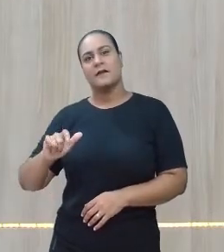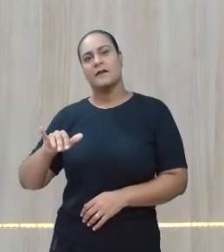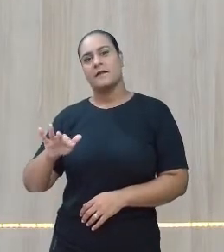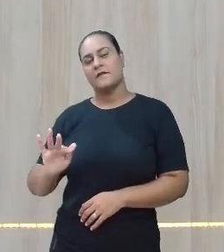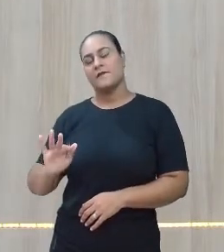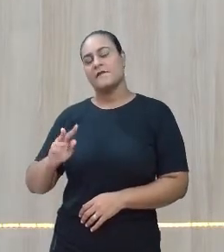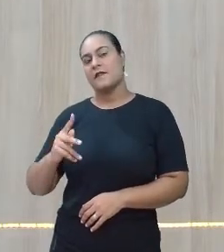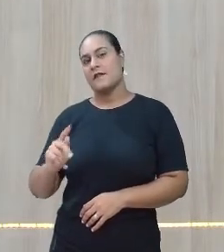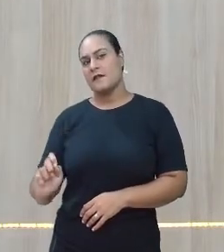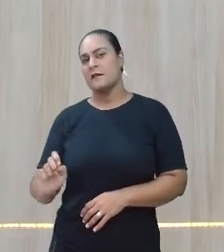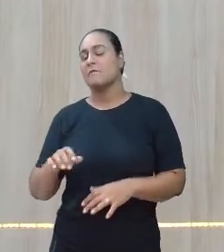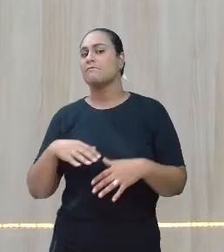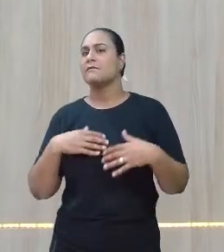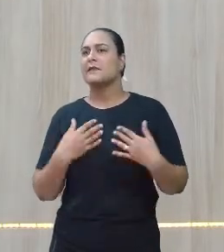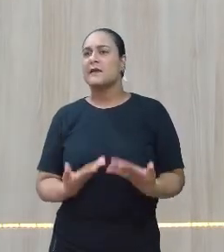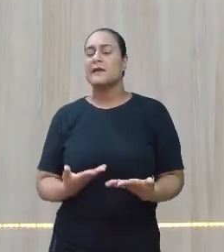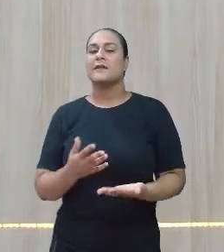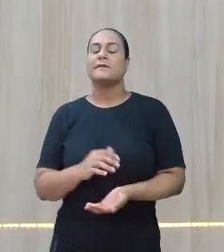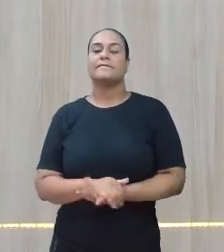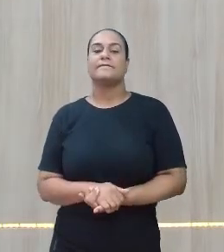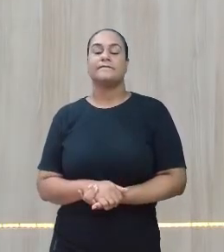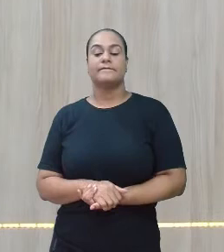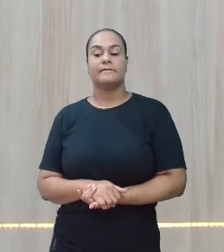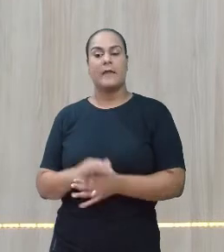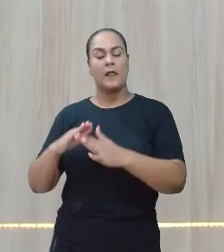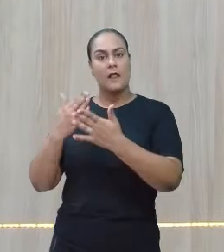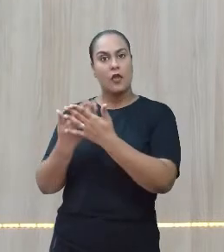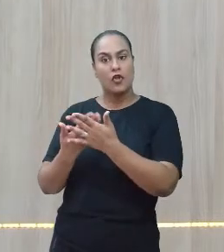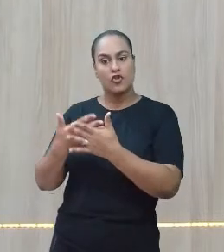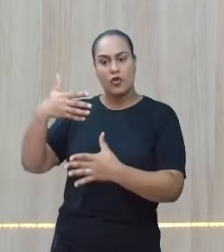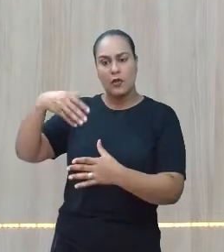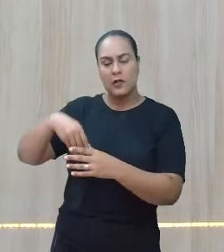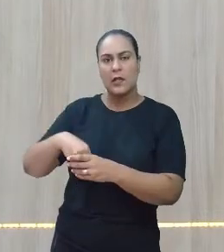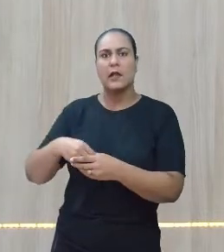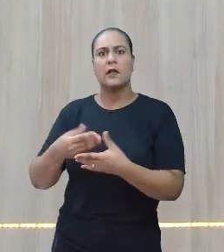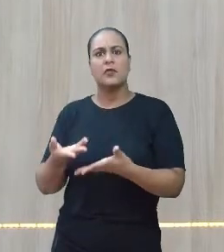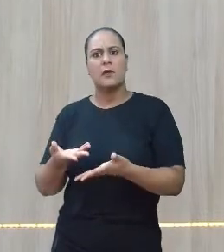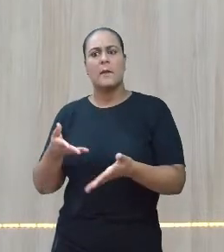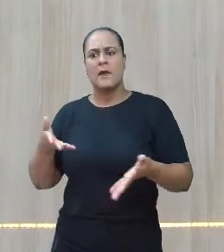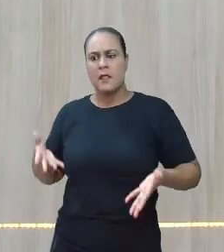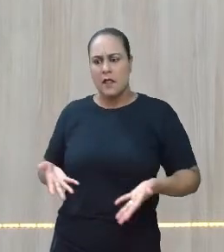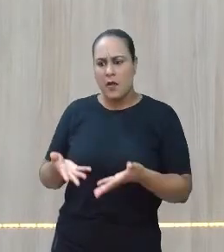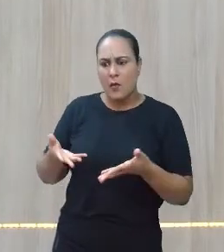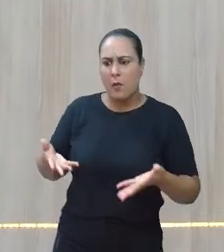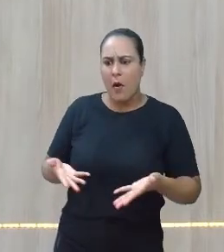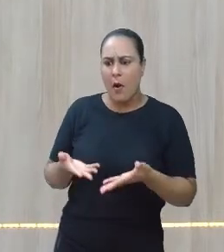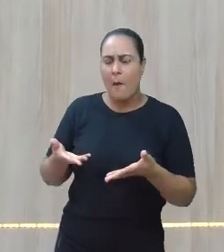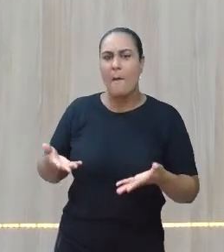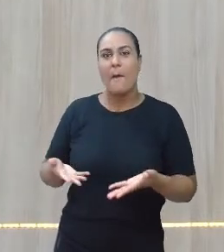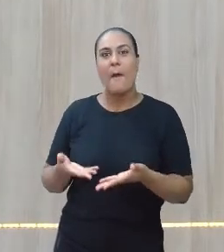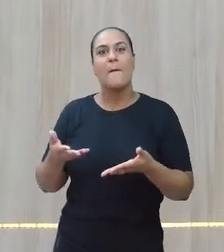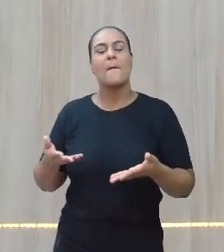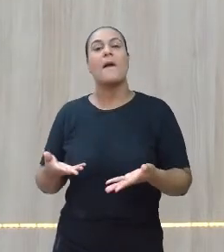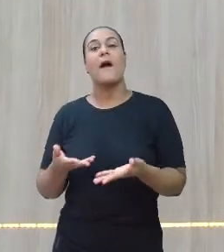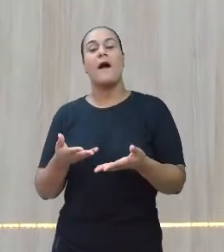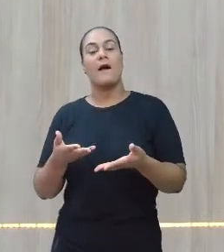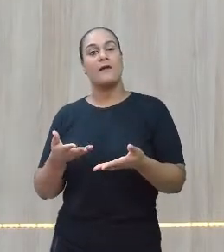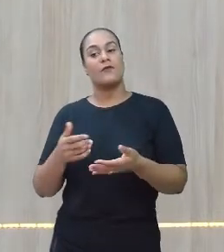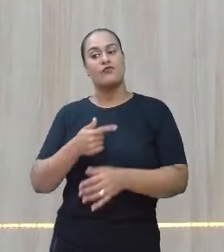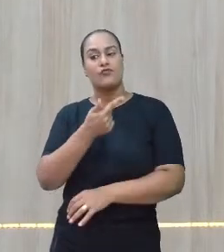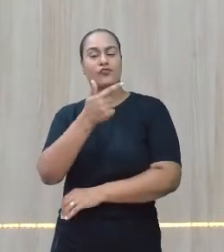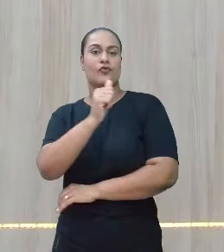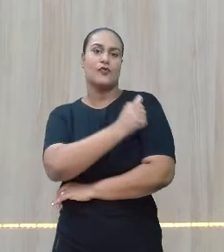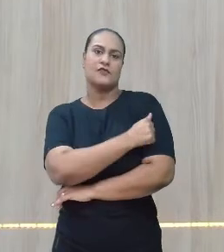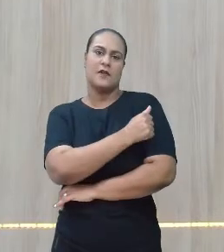vamos começar, gente, a falar na escola que vocês estão assistindo, que estão gostando de ouvir o nome de vocês, mas também queremos